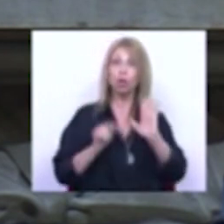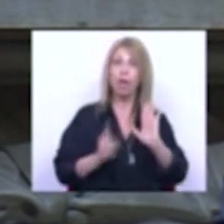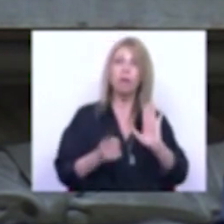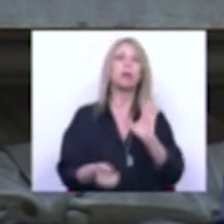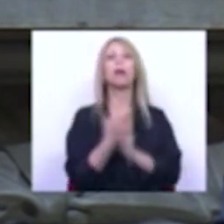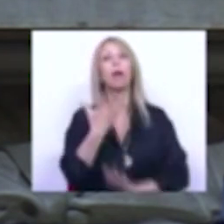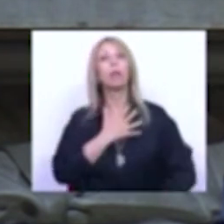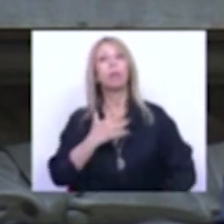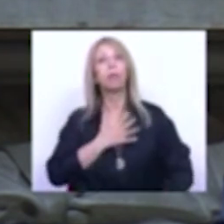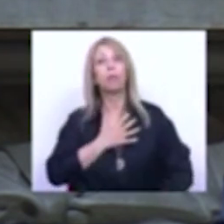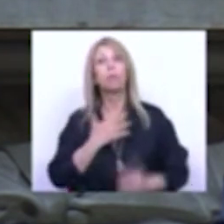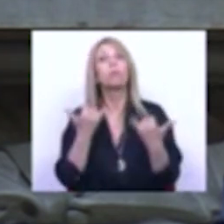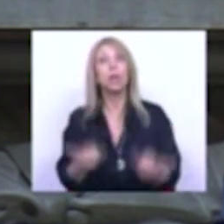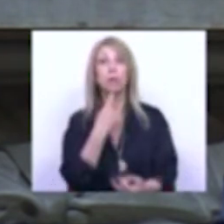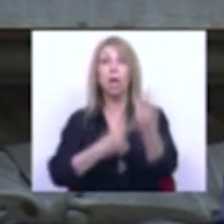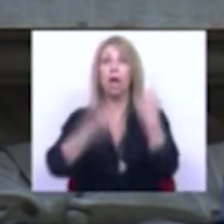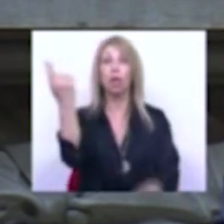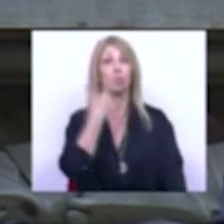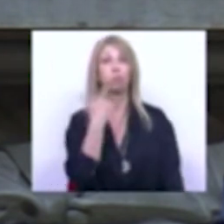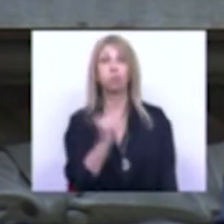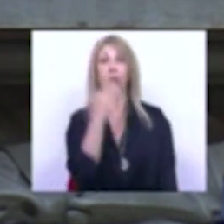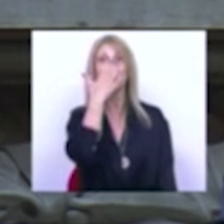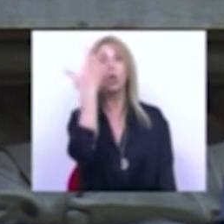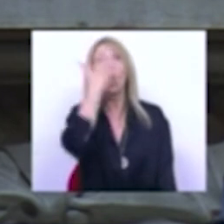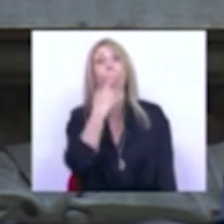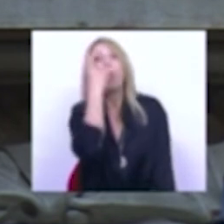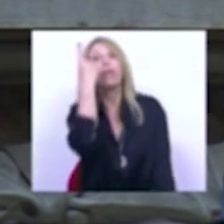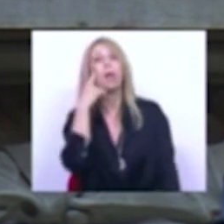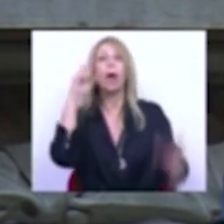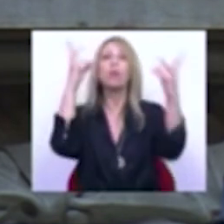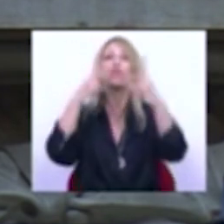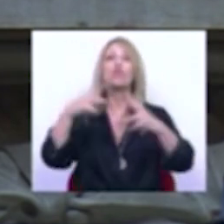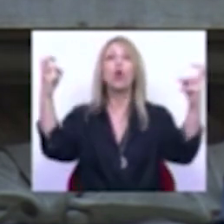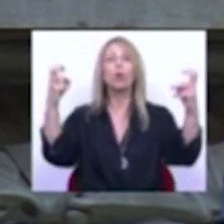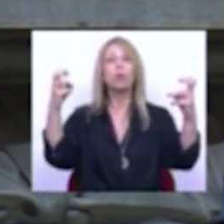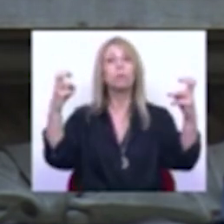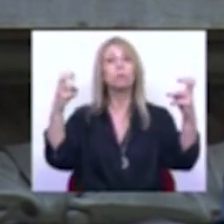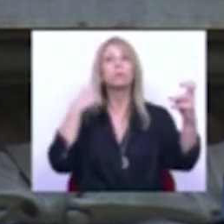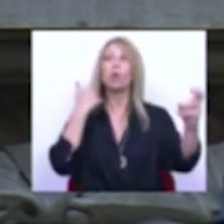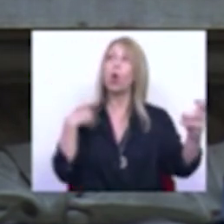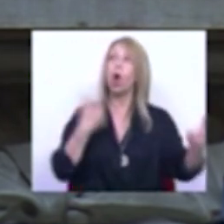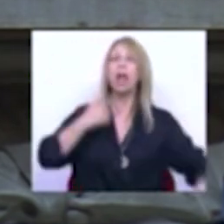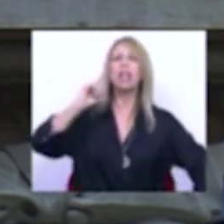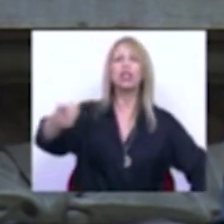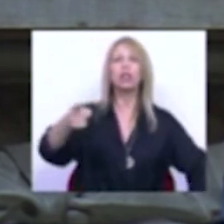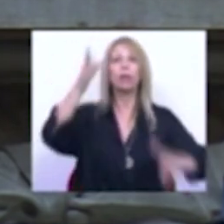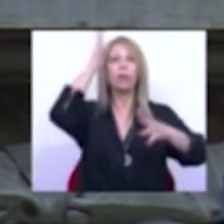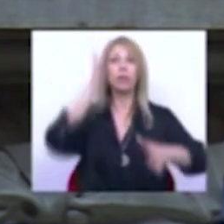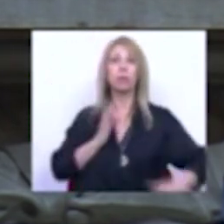poderemos queixar de que um dia descobramos que estamos a exigir às nossas Forças Armadas